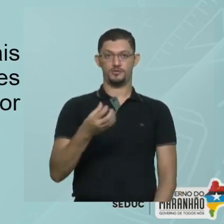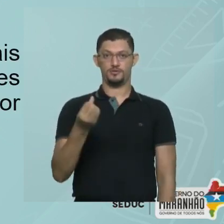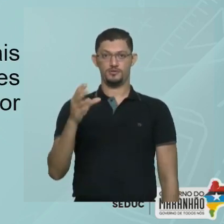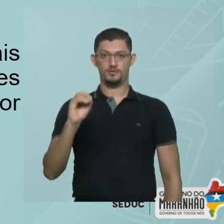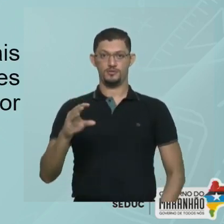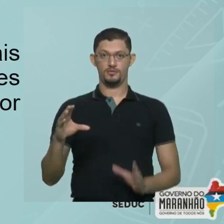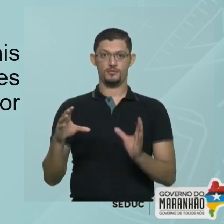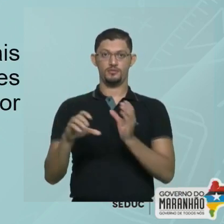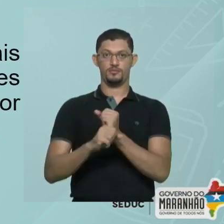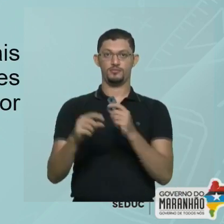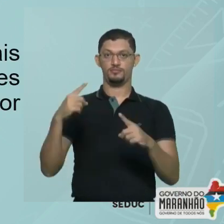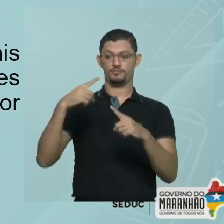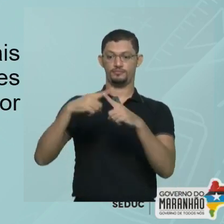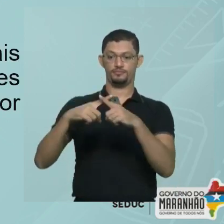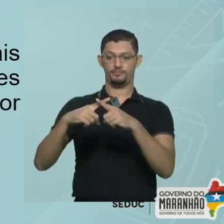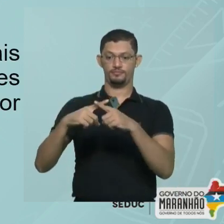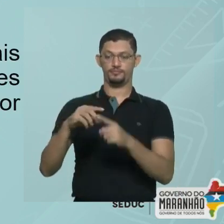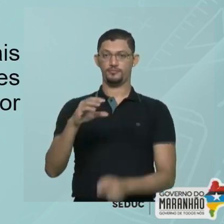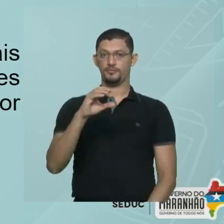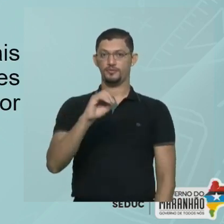E multiplicando, eu vou ter